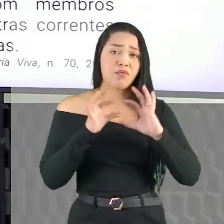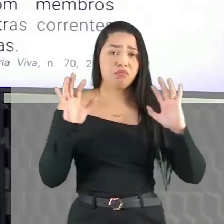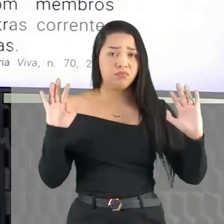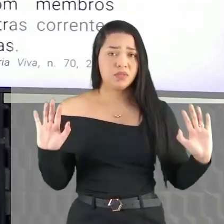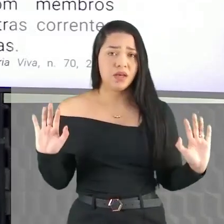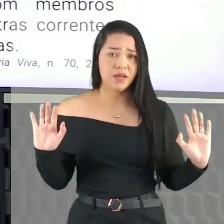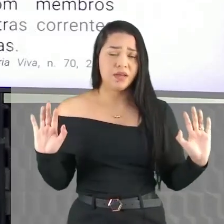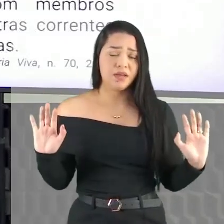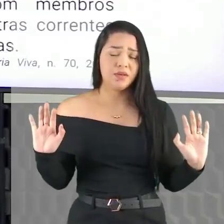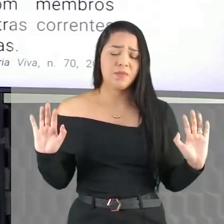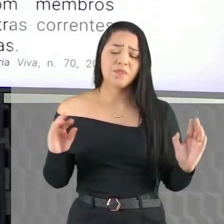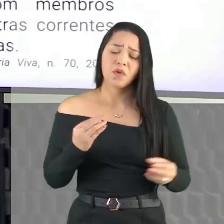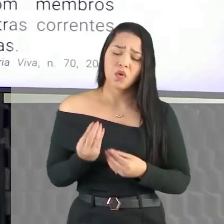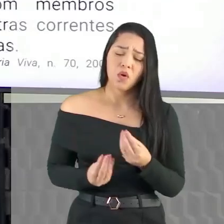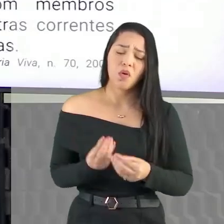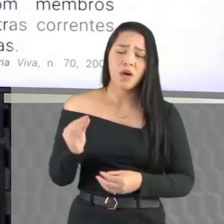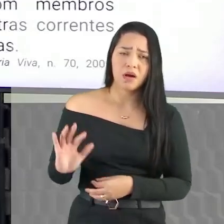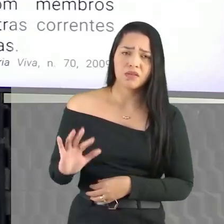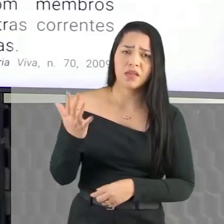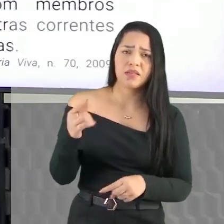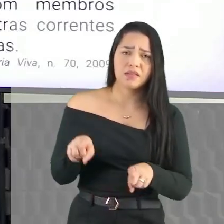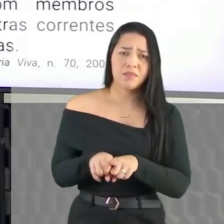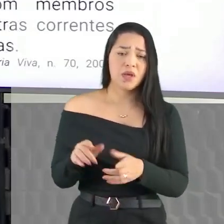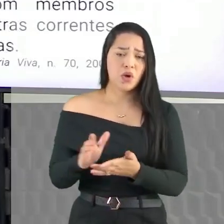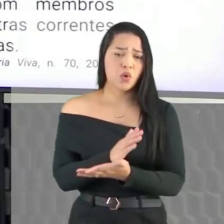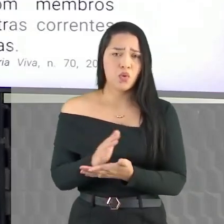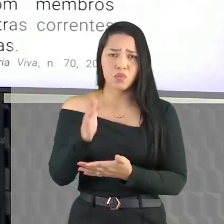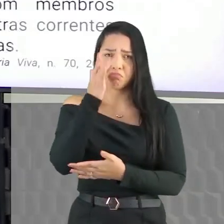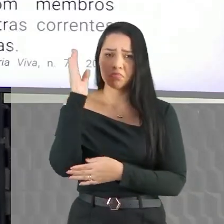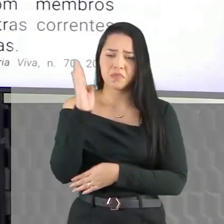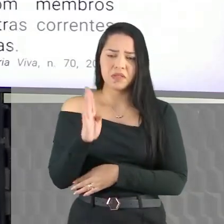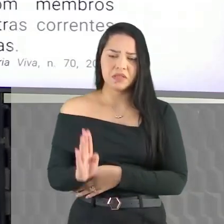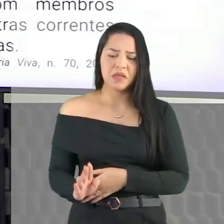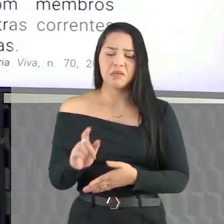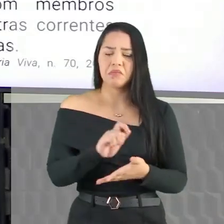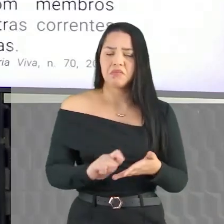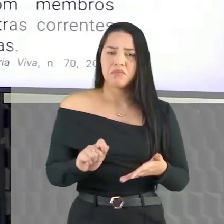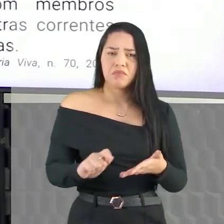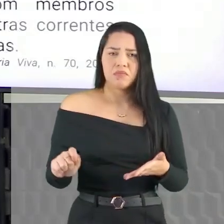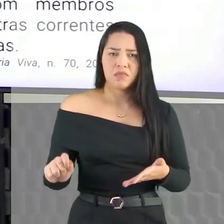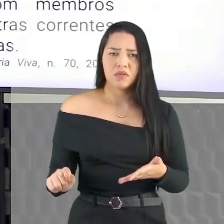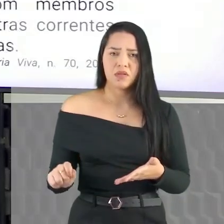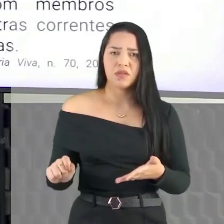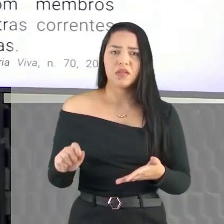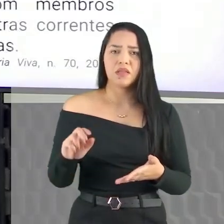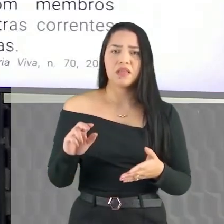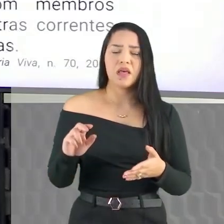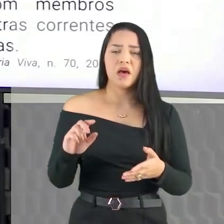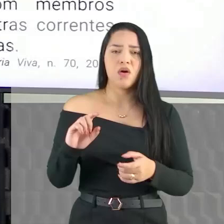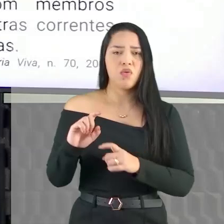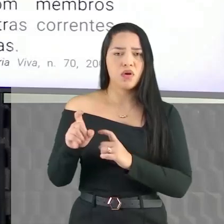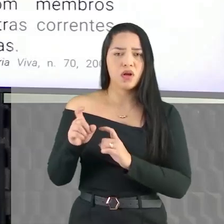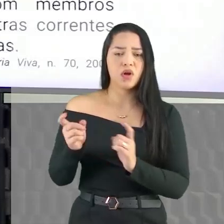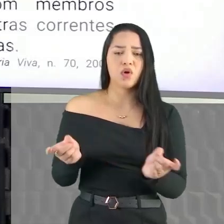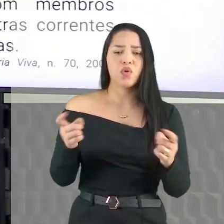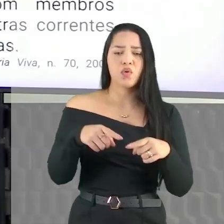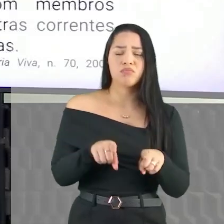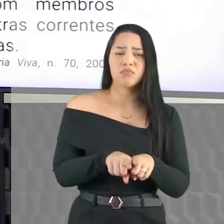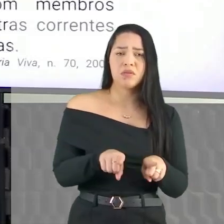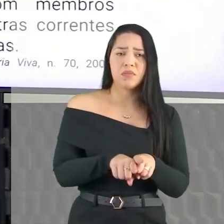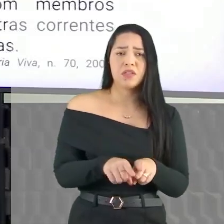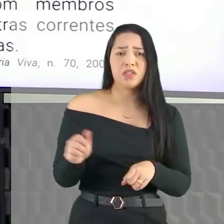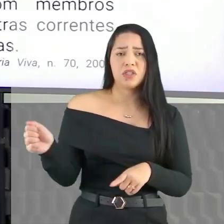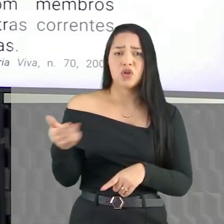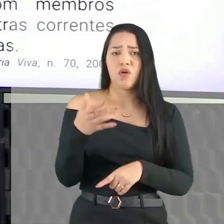de alguma dessas brigadas. Como acontece também, por exemplo, alguns brasileiros que se alistaram no exército da Ucrânia contra a Rússia, uma guerra muito mais